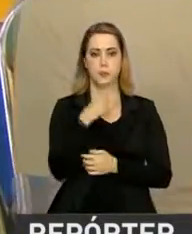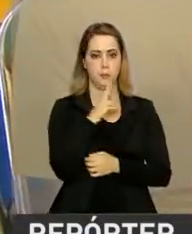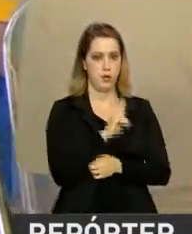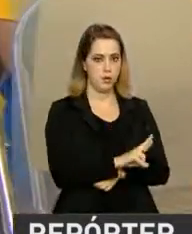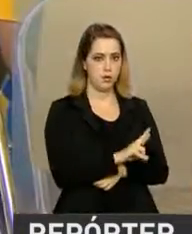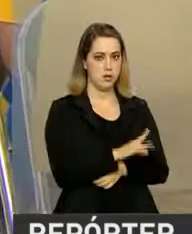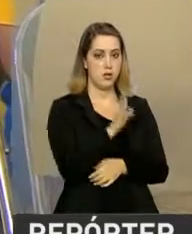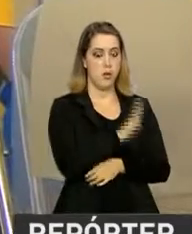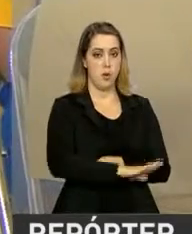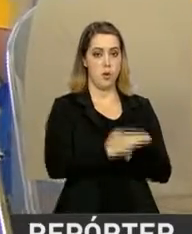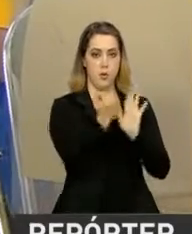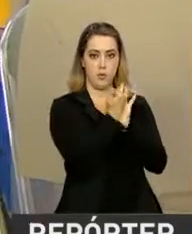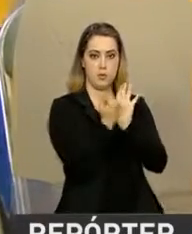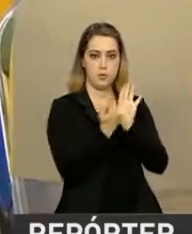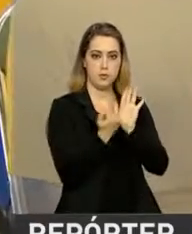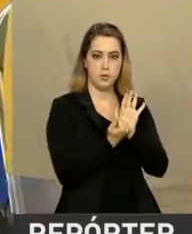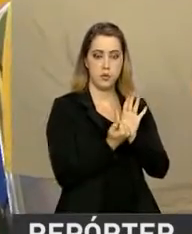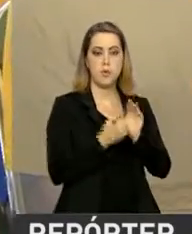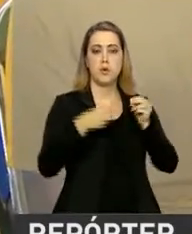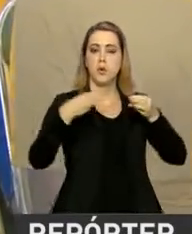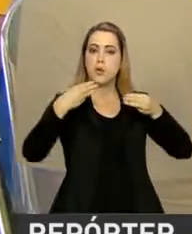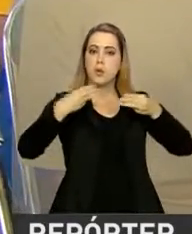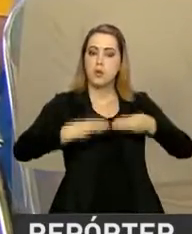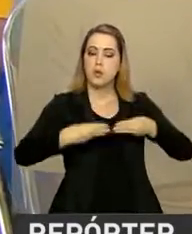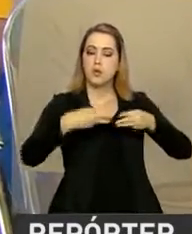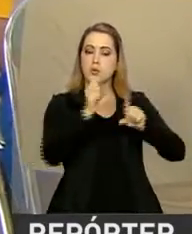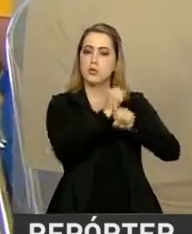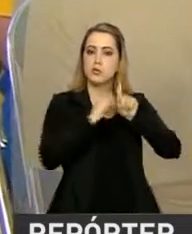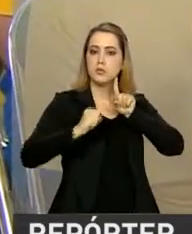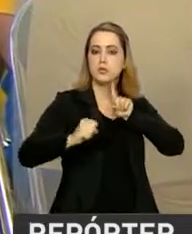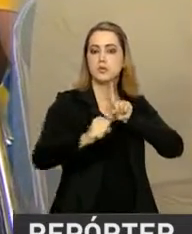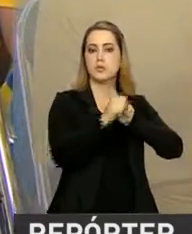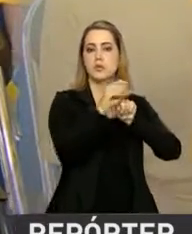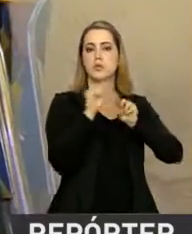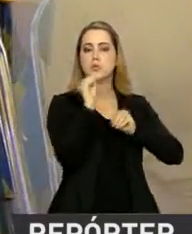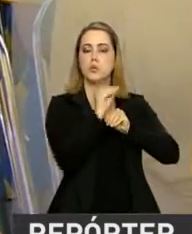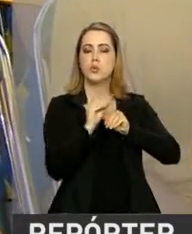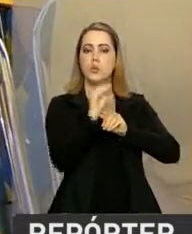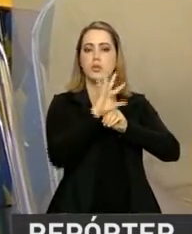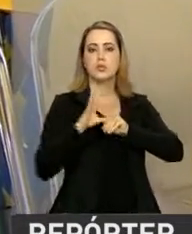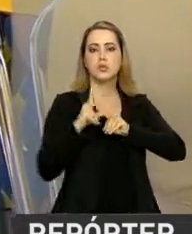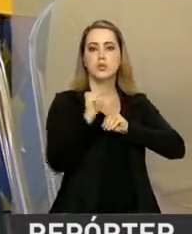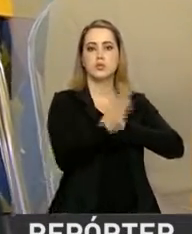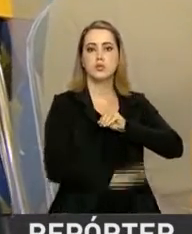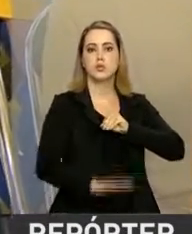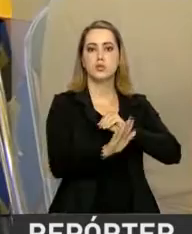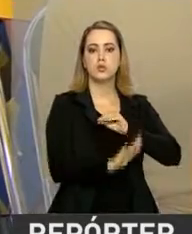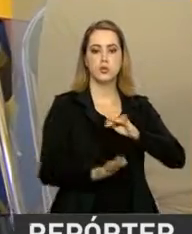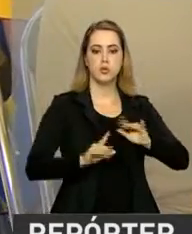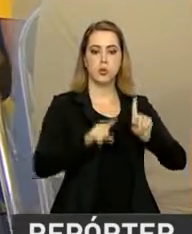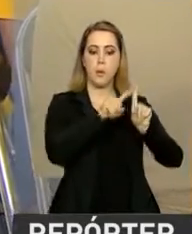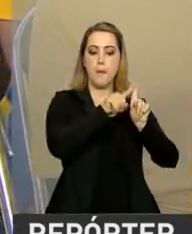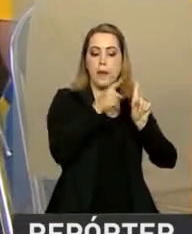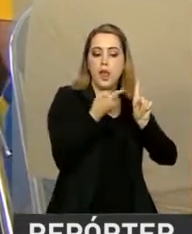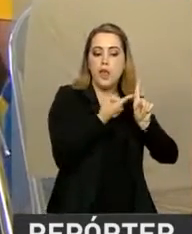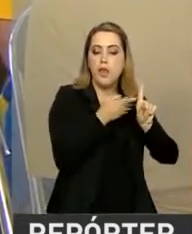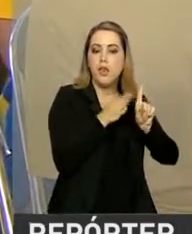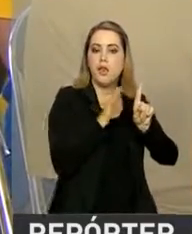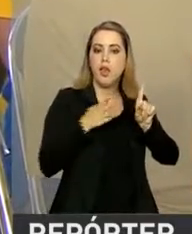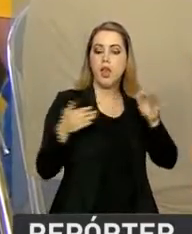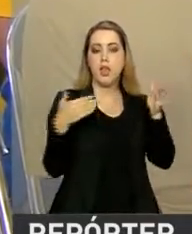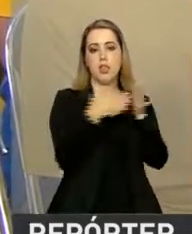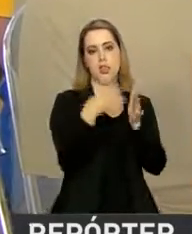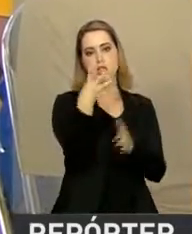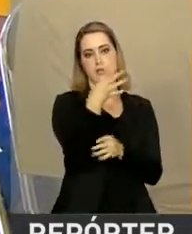é do ministério do desenvolvimento social ele vai cuidar de todas as crianças desde a barriga da mãe até os